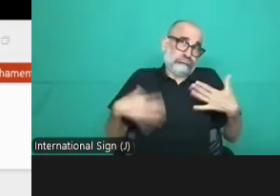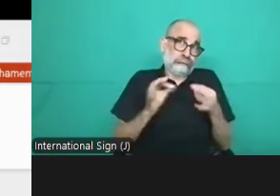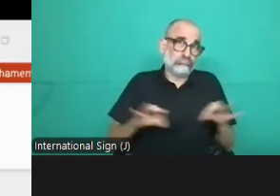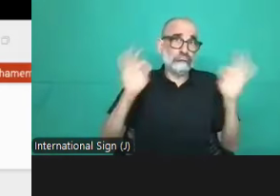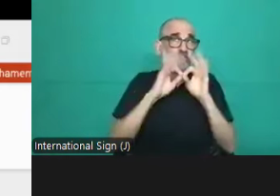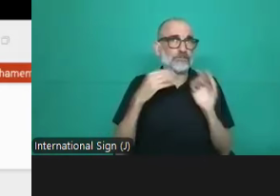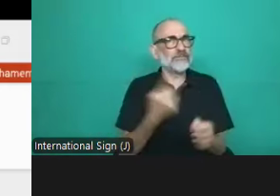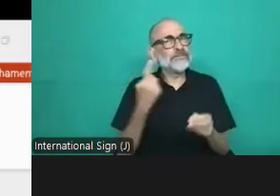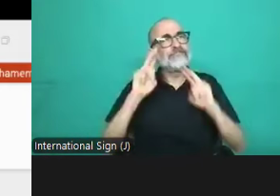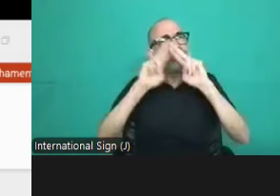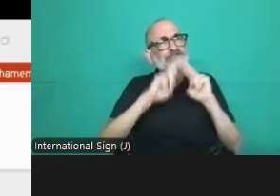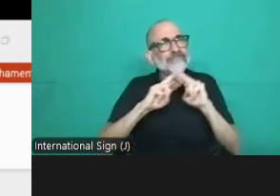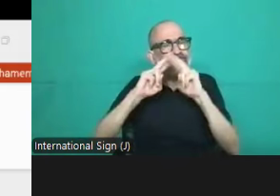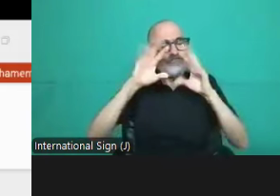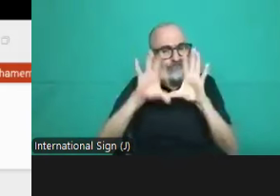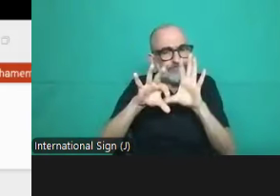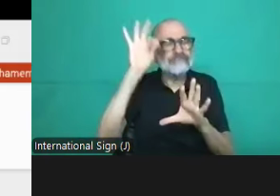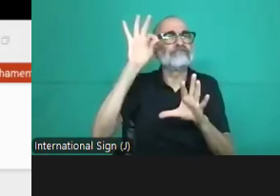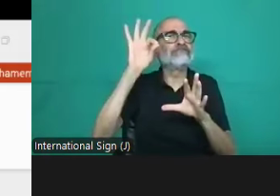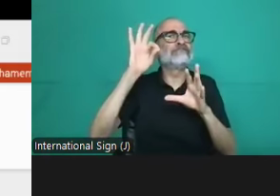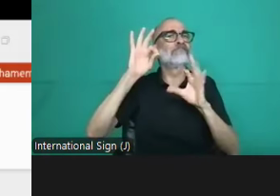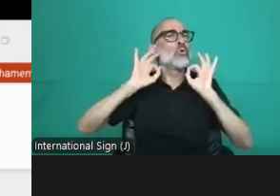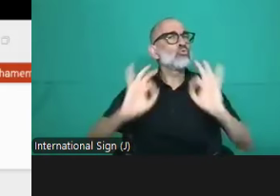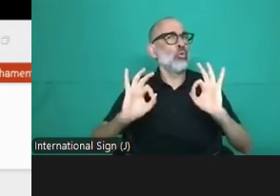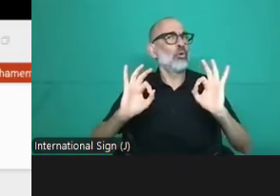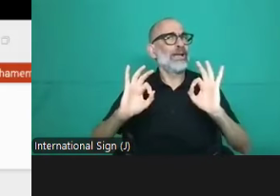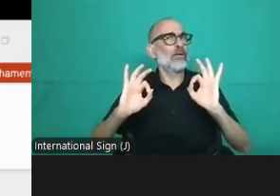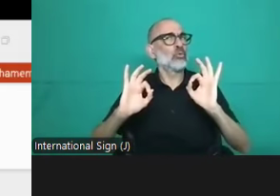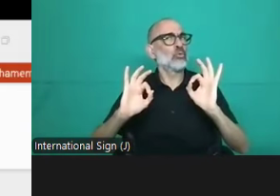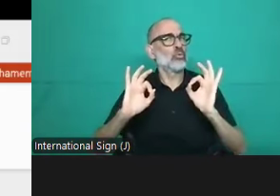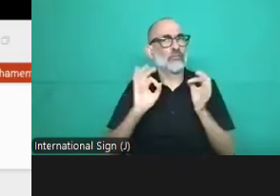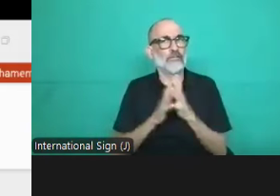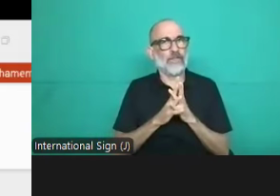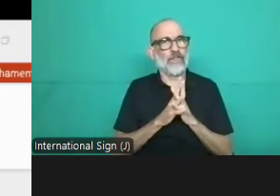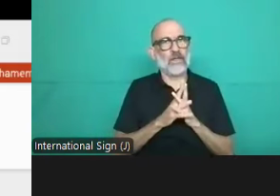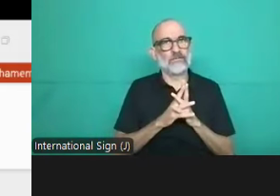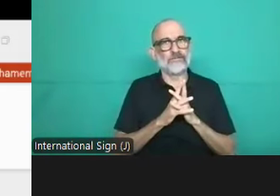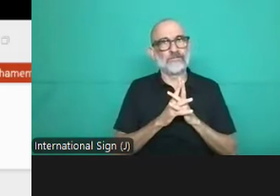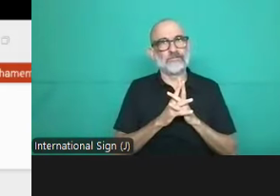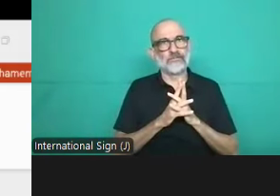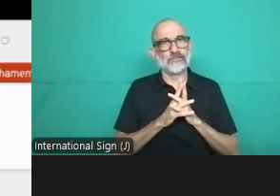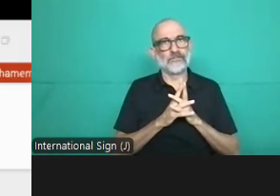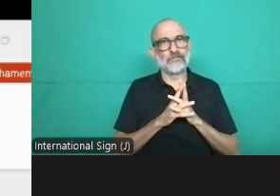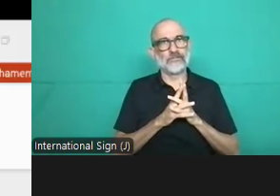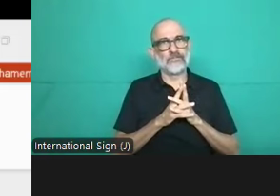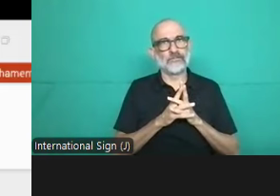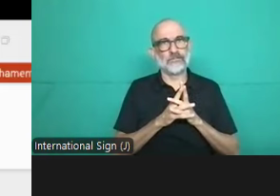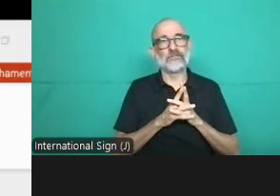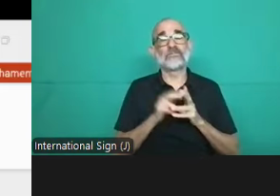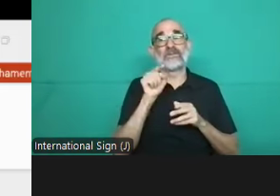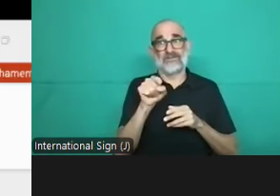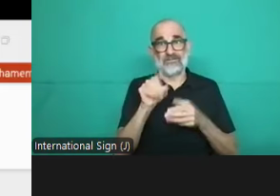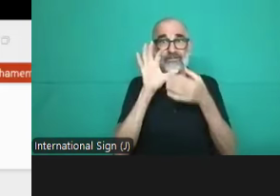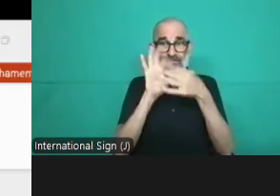we have national regulations, for As instance, regulamentações nacionais, por exemplo, temos